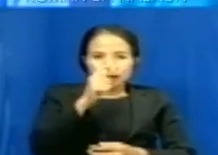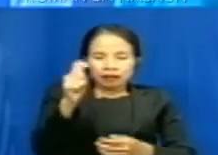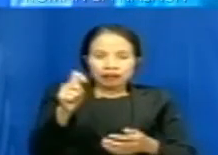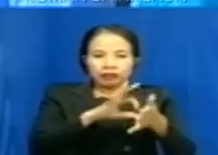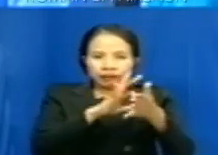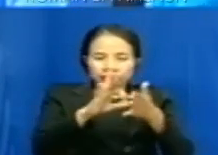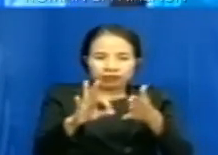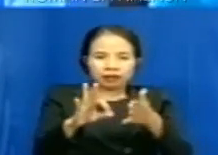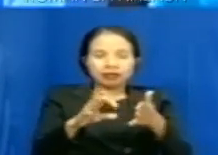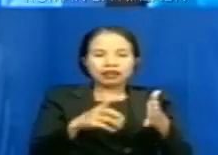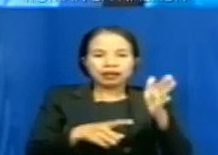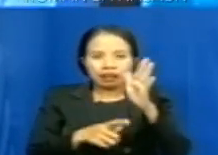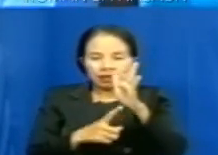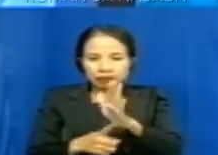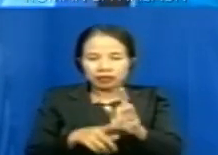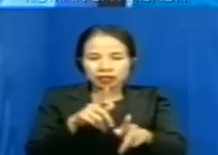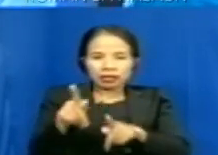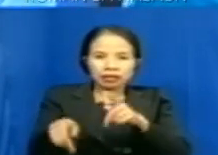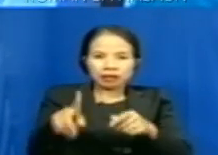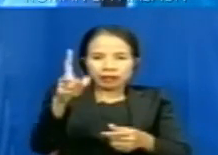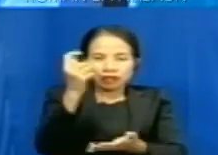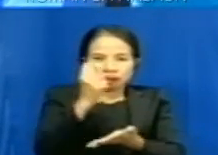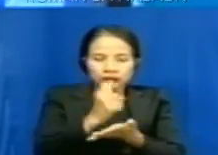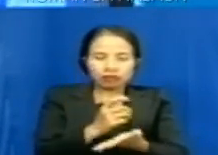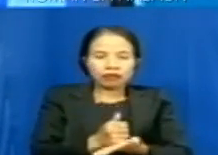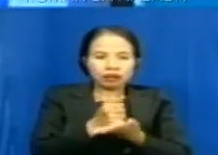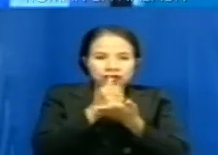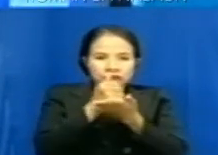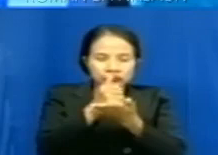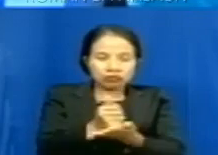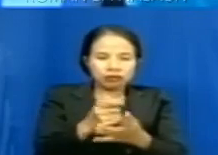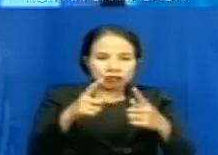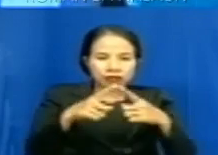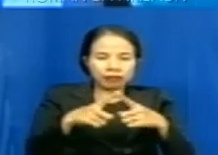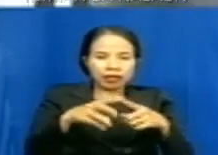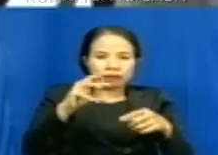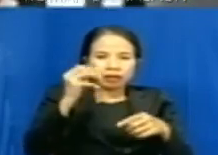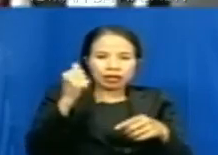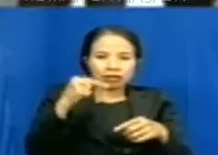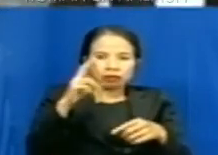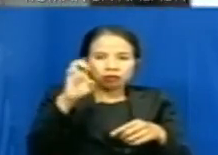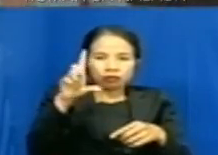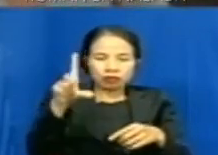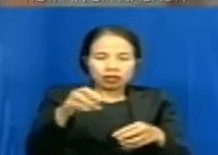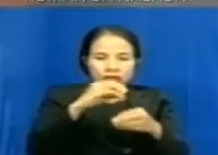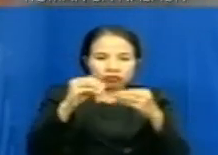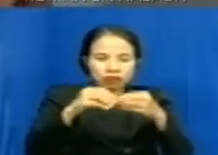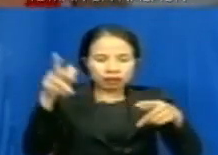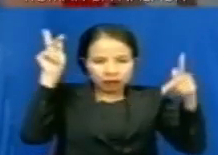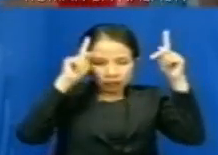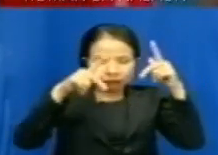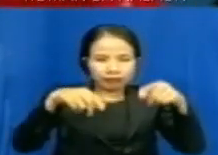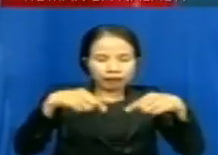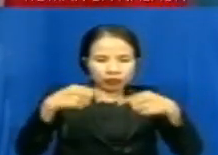Terça-feira, ne representante cidadão Rihun Ida Resi nebe fo Solidariedade, ba Manuel Guzmão, kona Bacaso disputa Rai